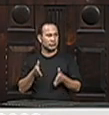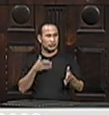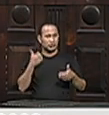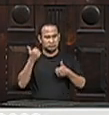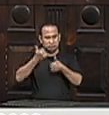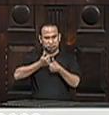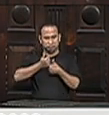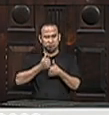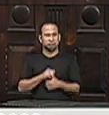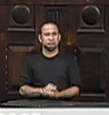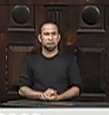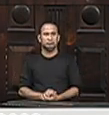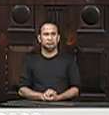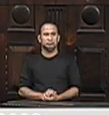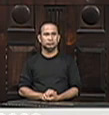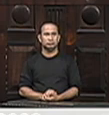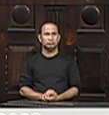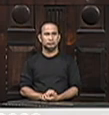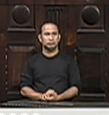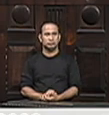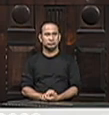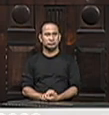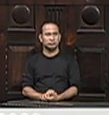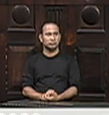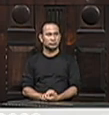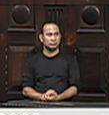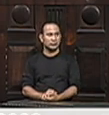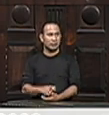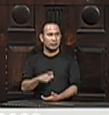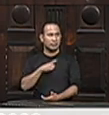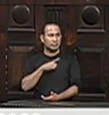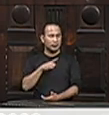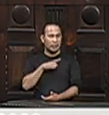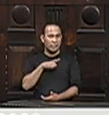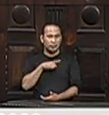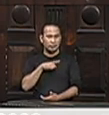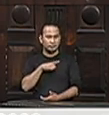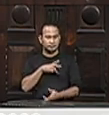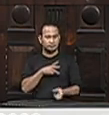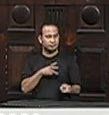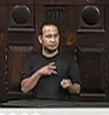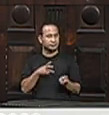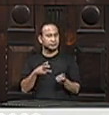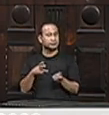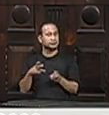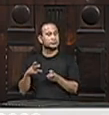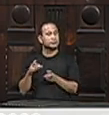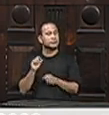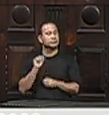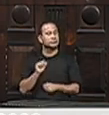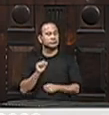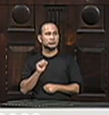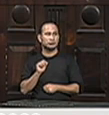Profissionais da Educação, que conquistou uma decisão e que agora o governo não cumpre, e tudo